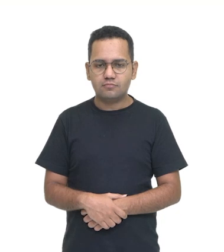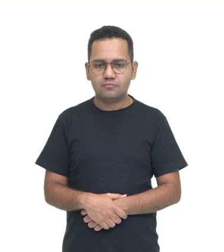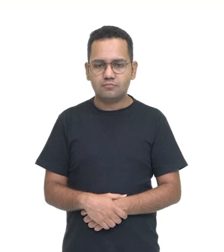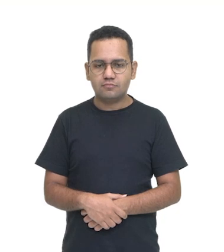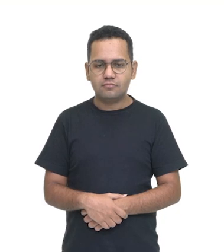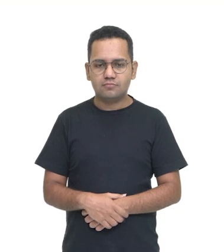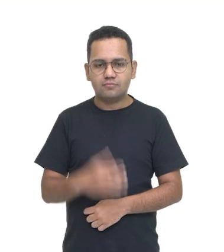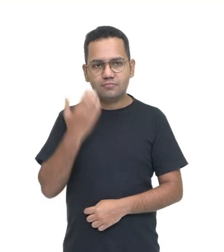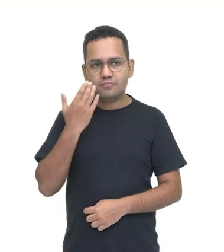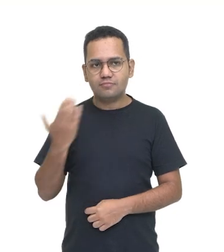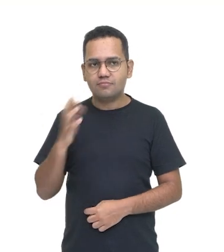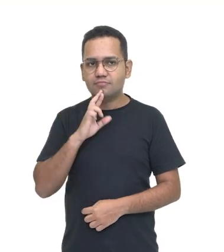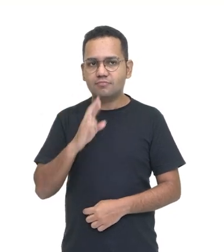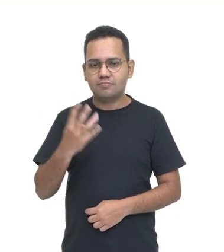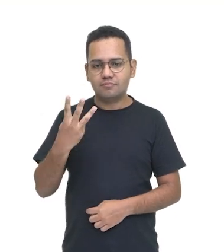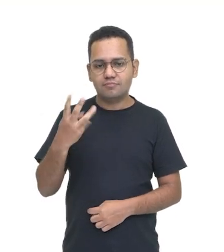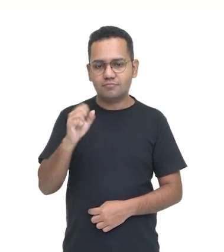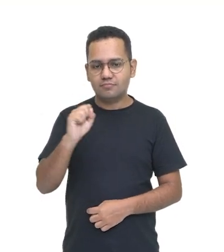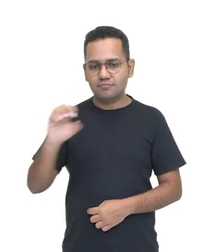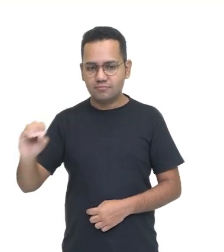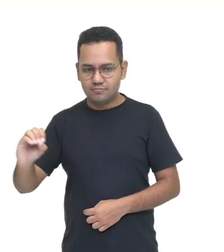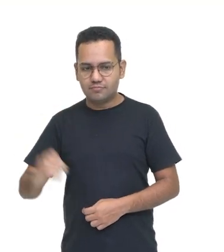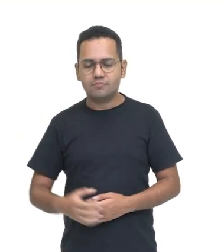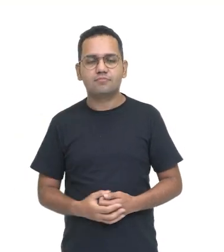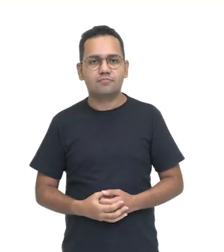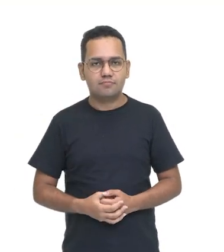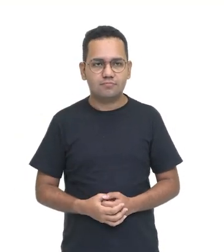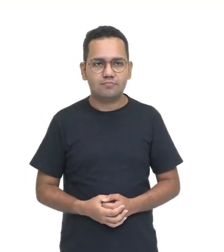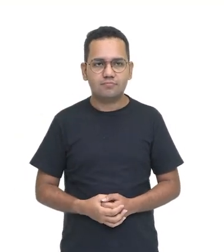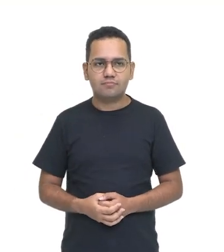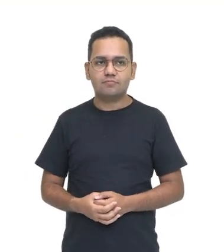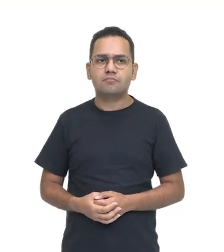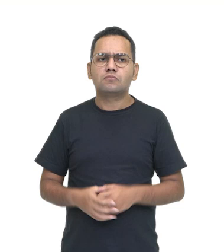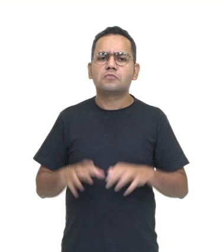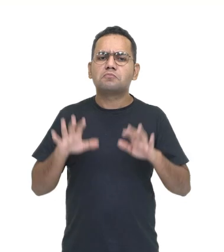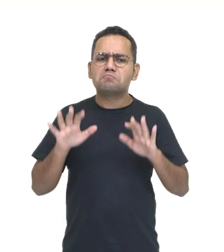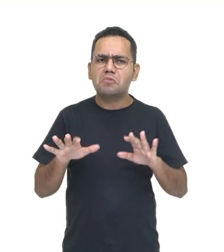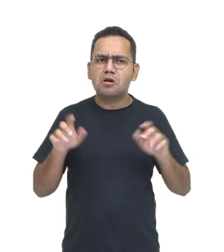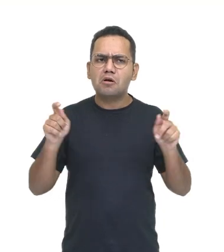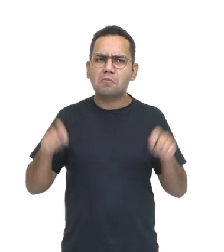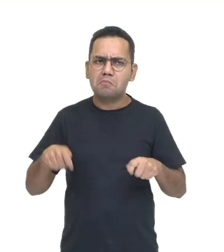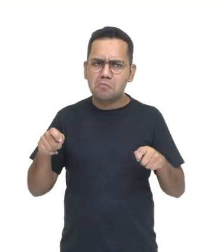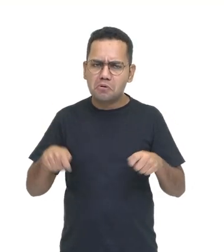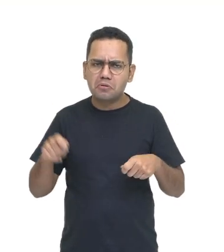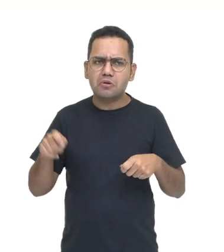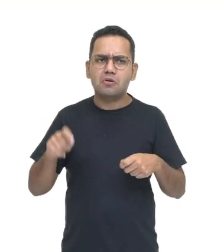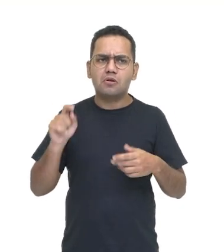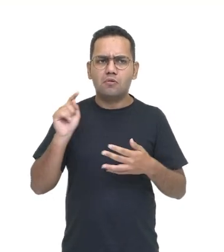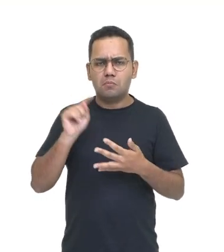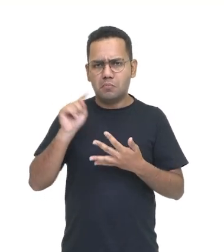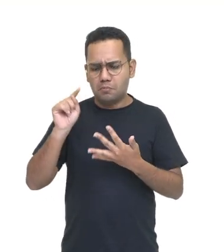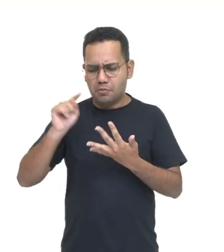380 é a nossa resposta. Quer dizer que é possível formar aí, no mínimo,